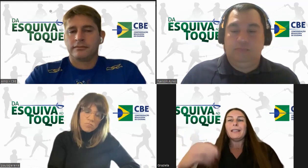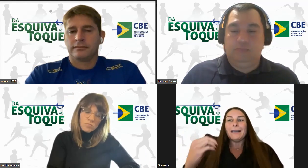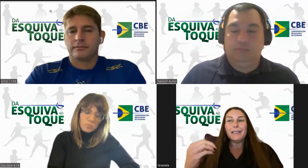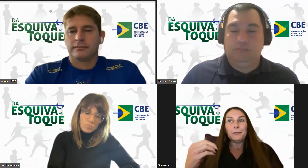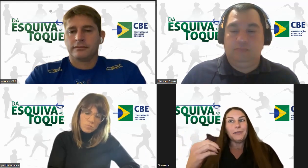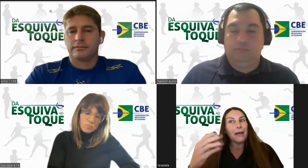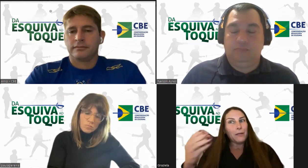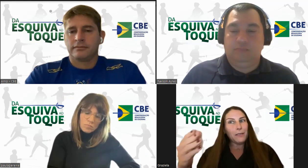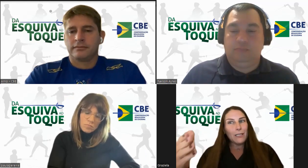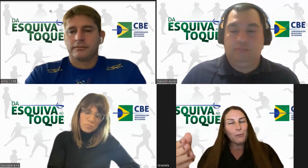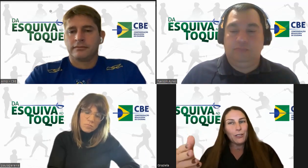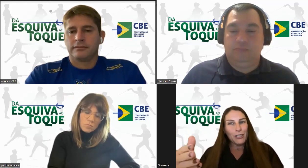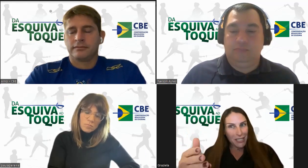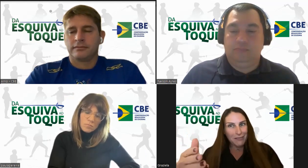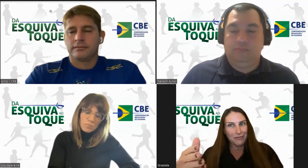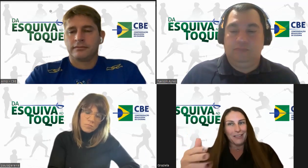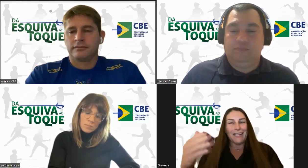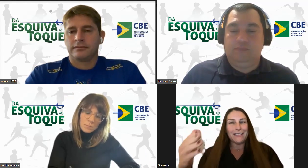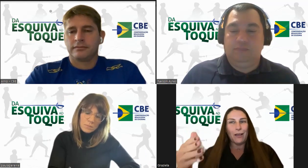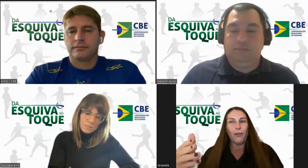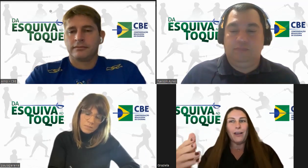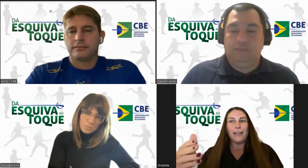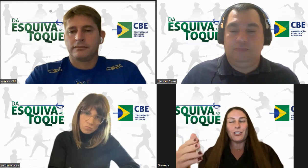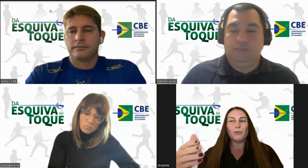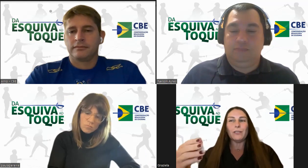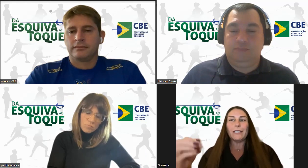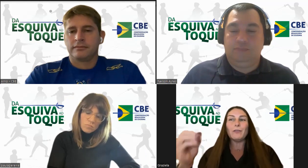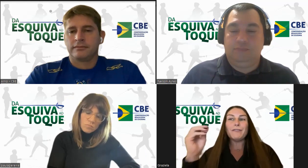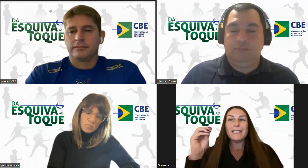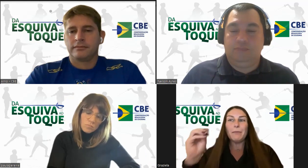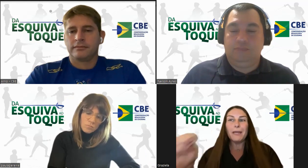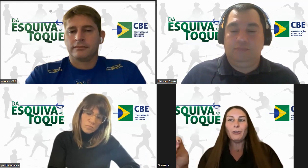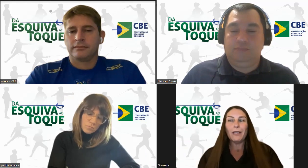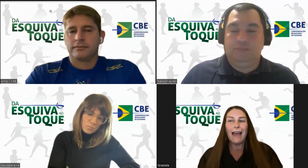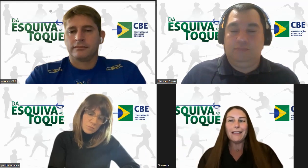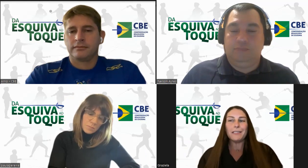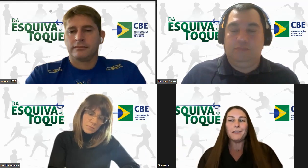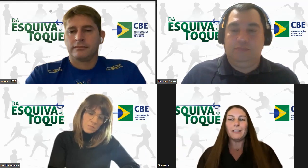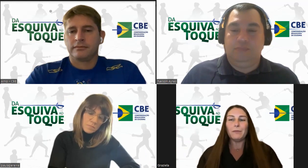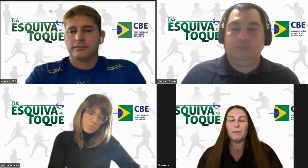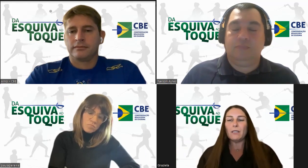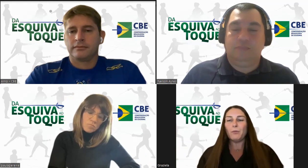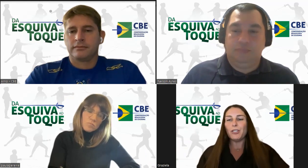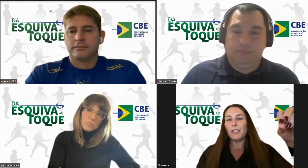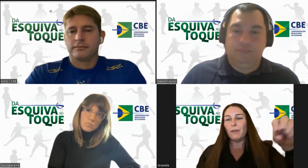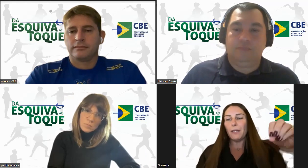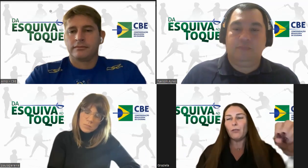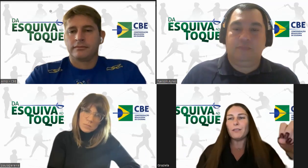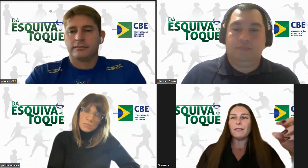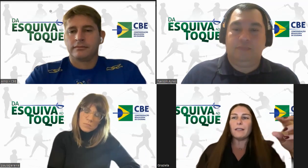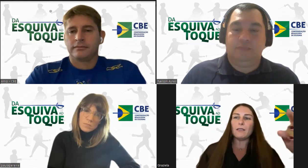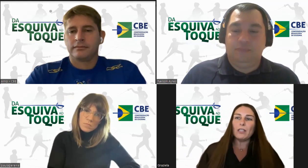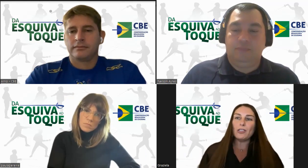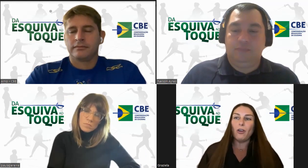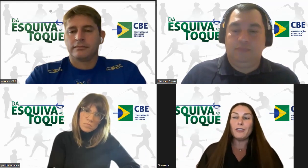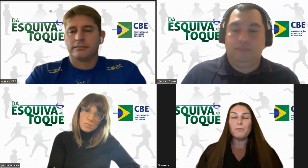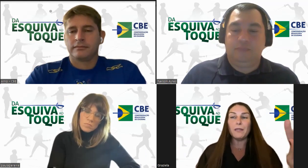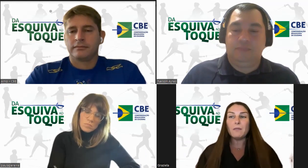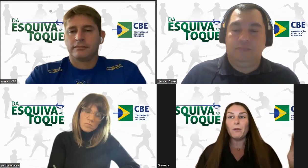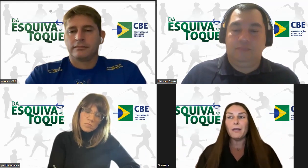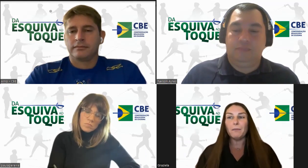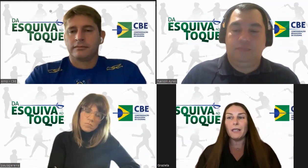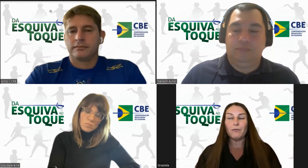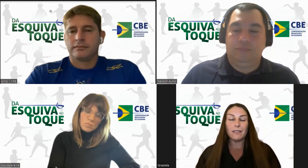então a bebida esportiva nessa hora ajuda que o esvaziamento gástrico da bebida esportiva pela concentração de